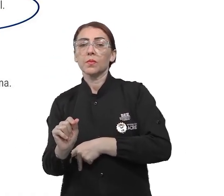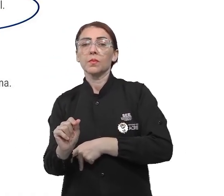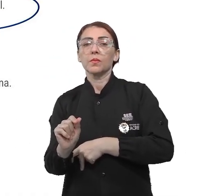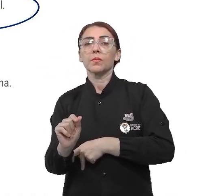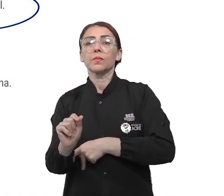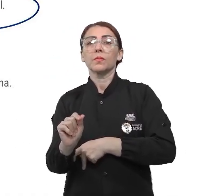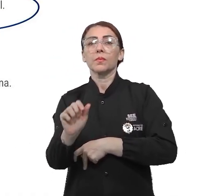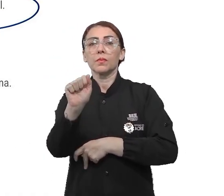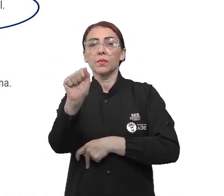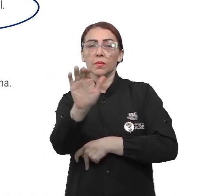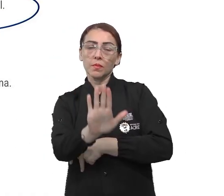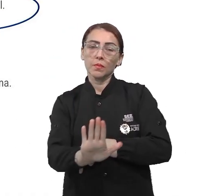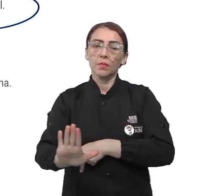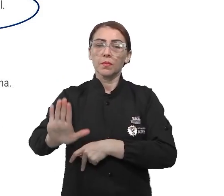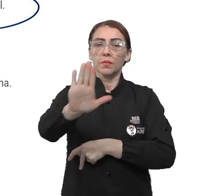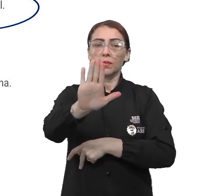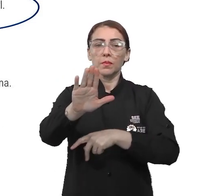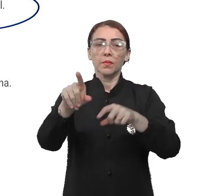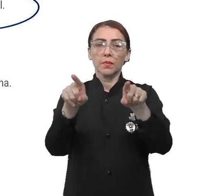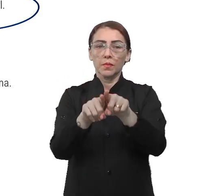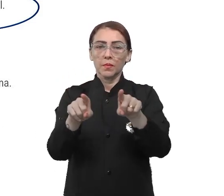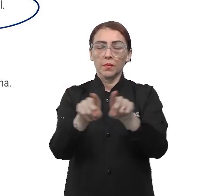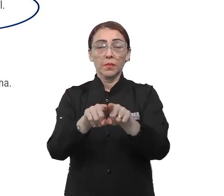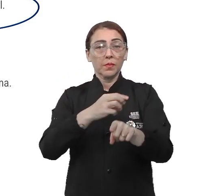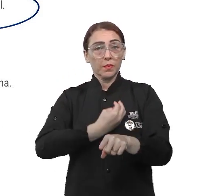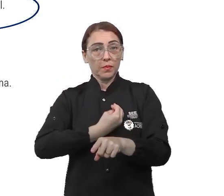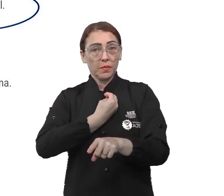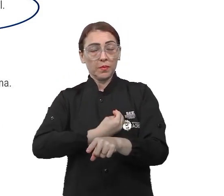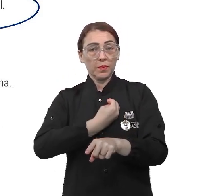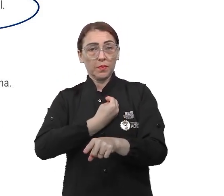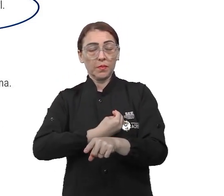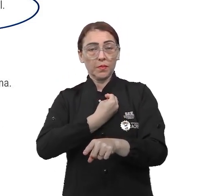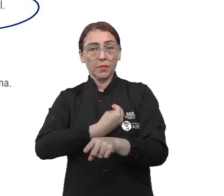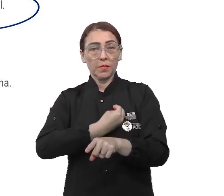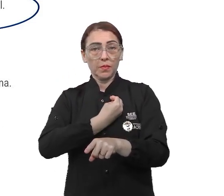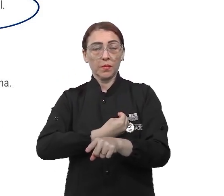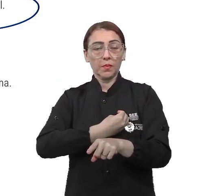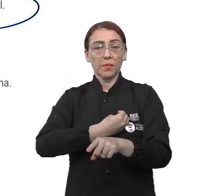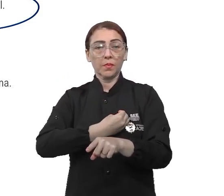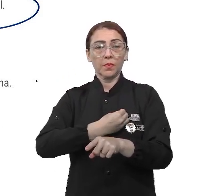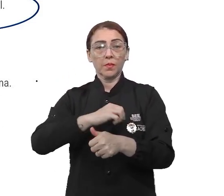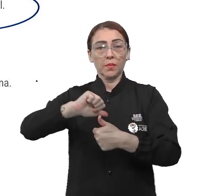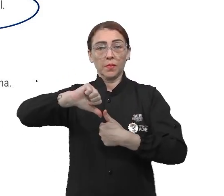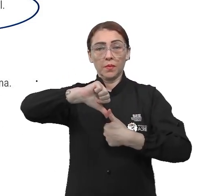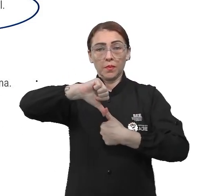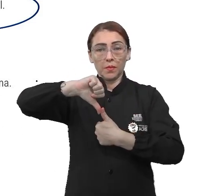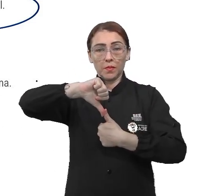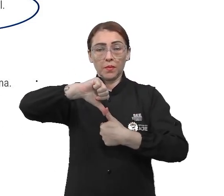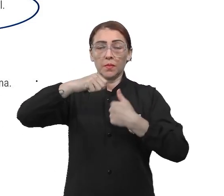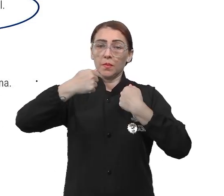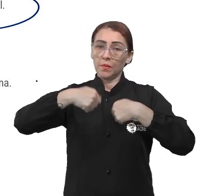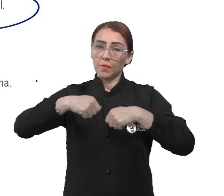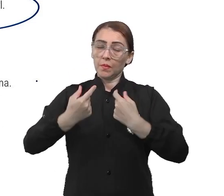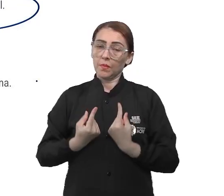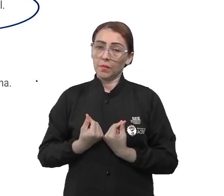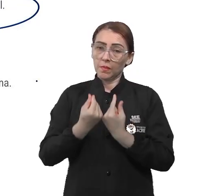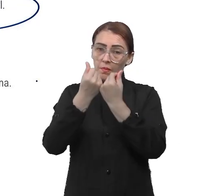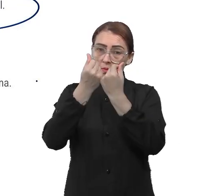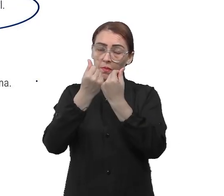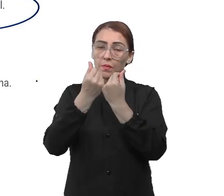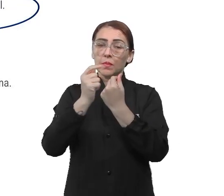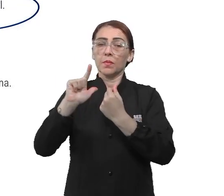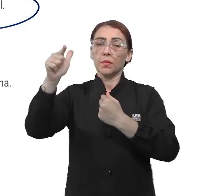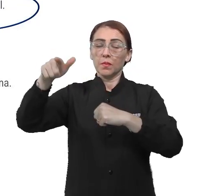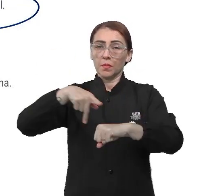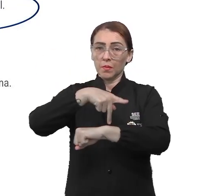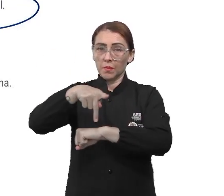Ásia. Ele também esteve presente aqui na América, né? Porque a América também dependia de capitais estrangeiros, tinha